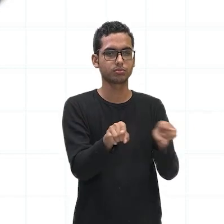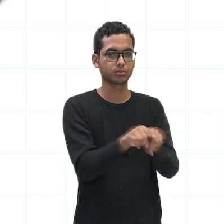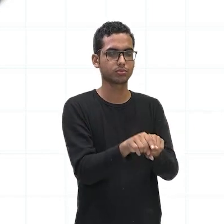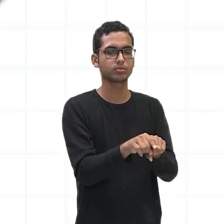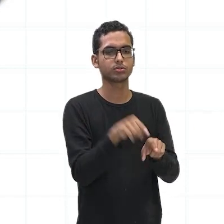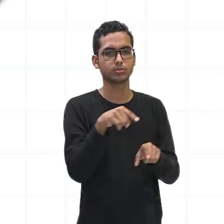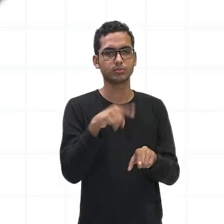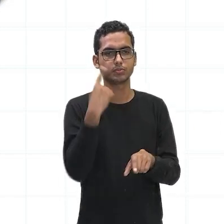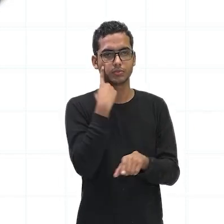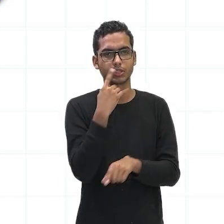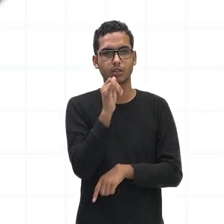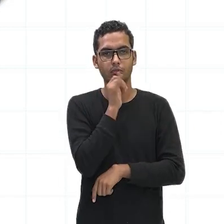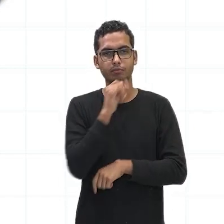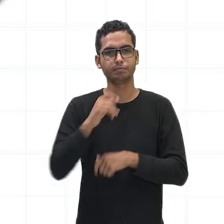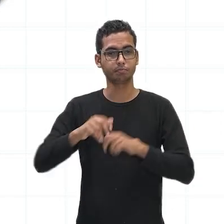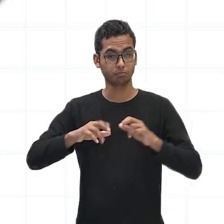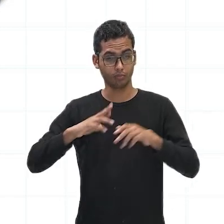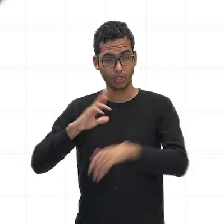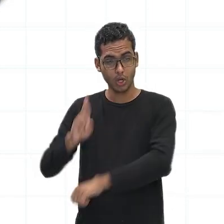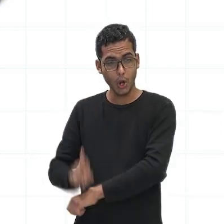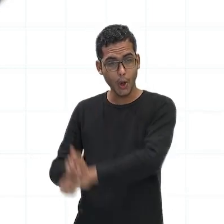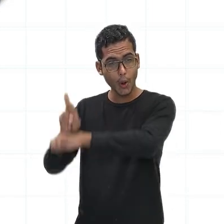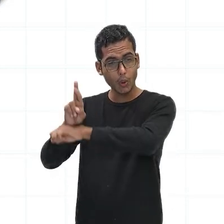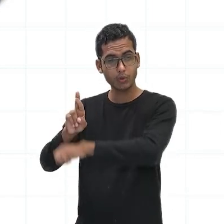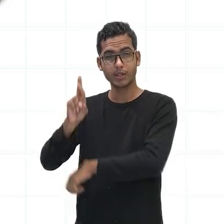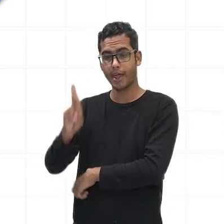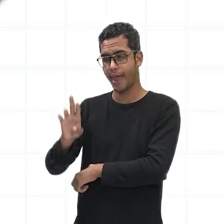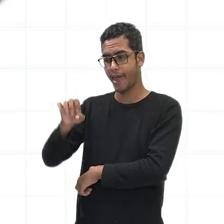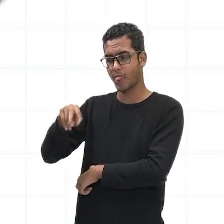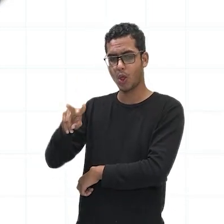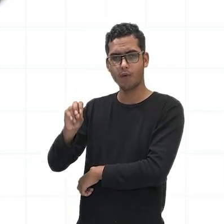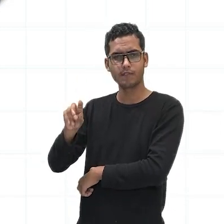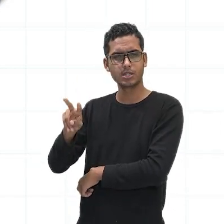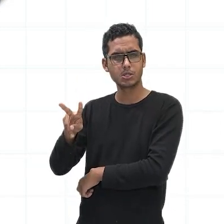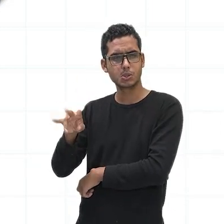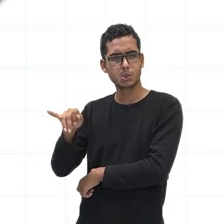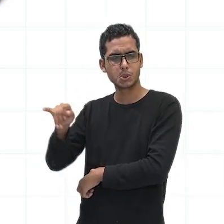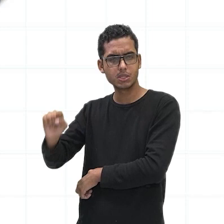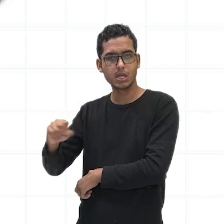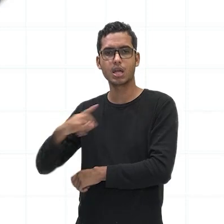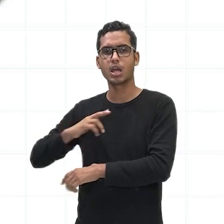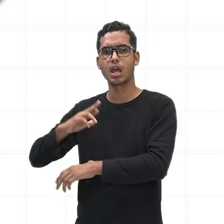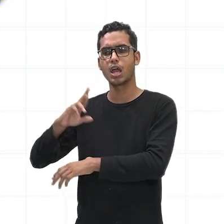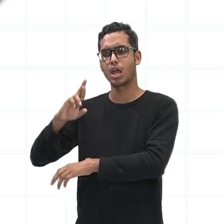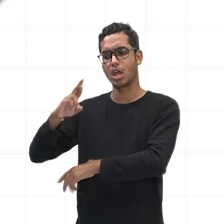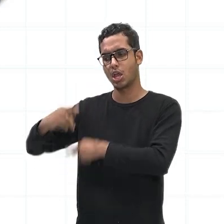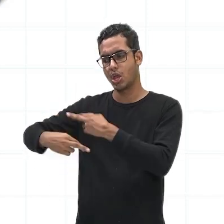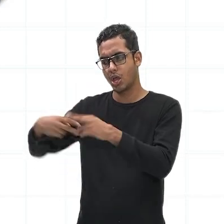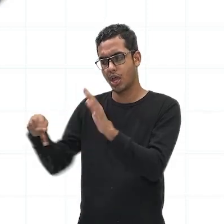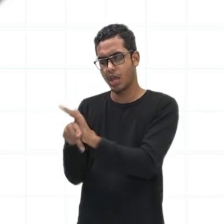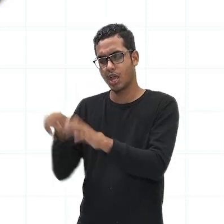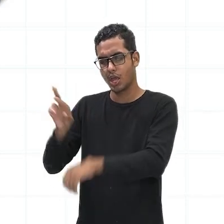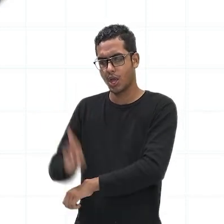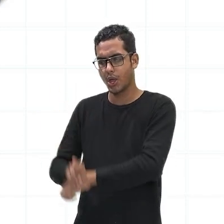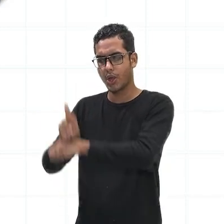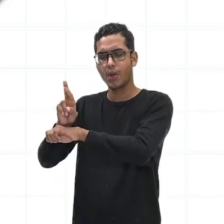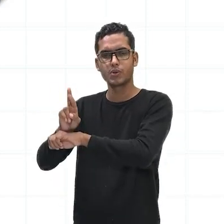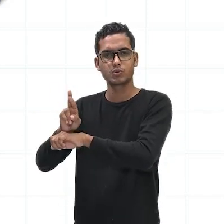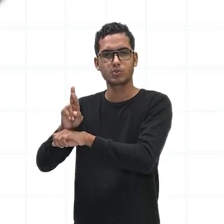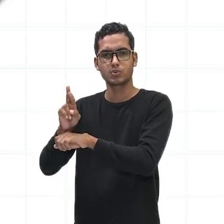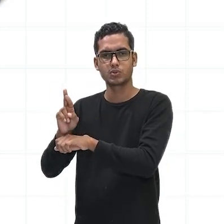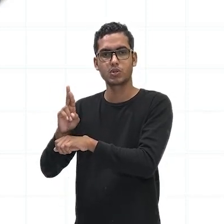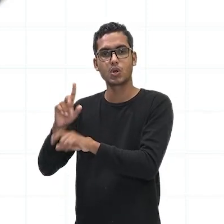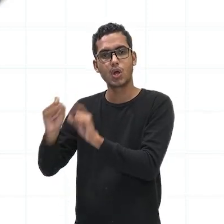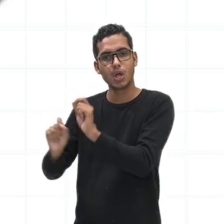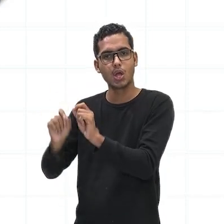aqueles que a natureza consegue renovar, né? Consegue produzir constantemente, como a água, a luz solar, por exemplo. Eles não vão se